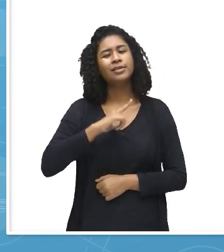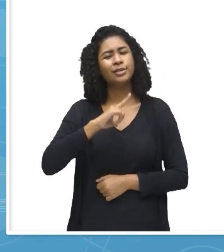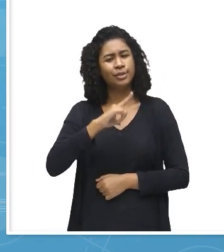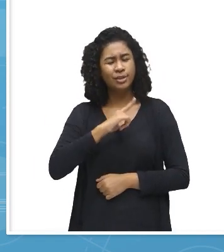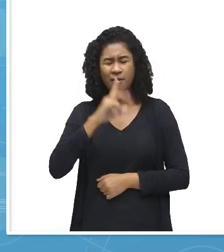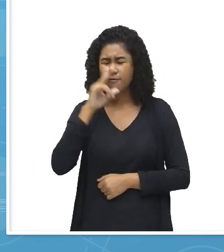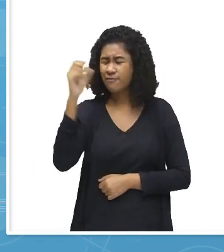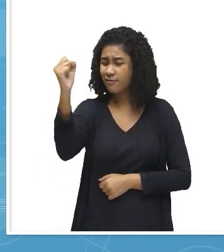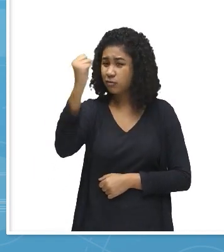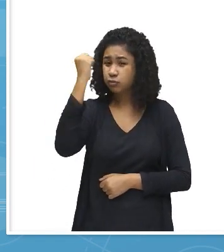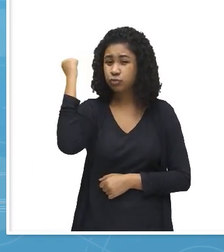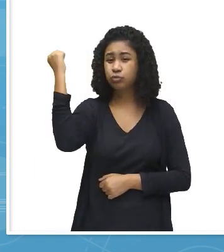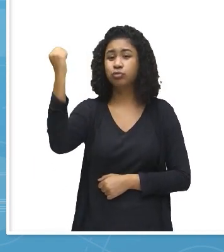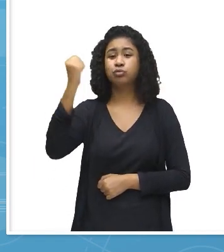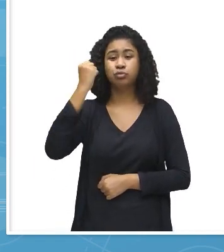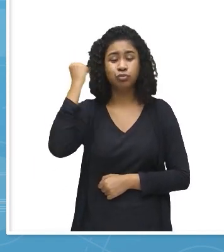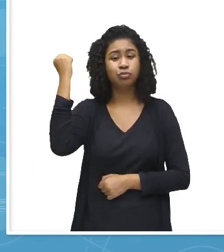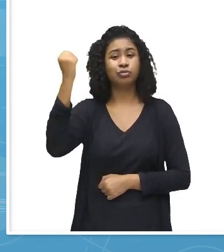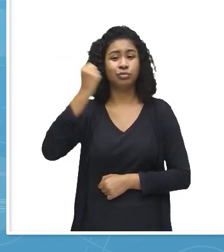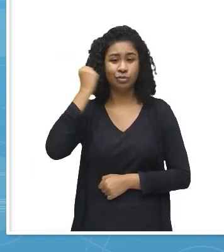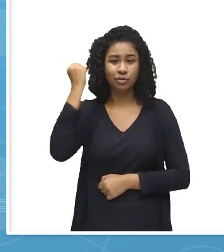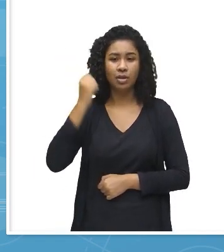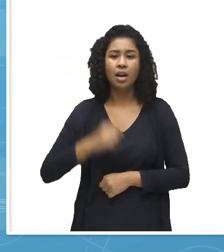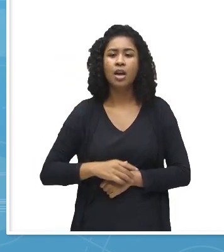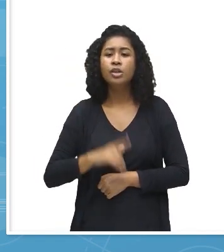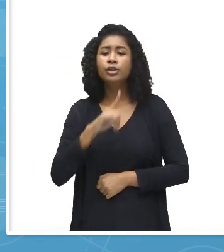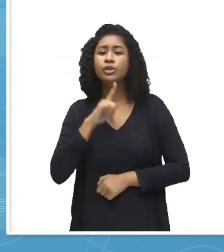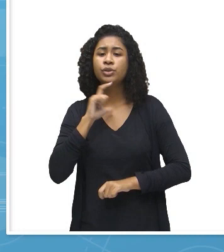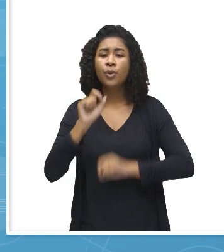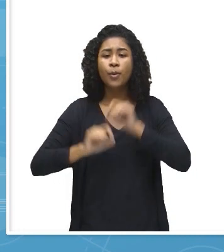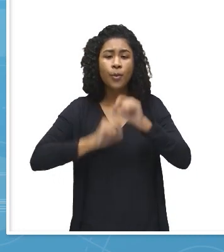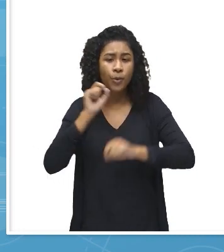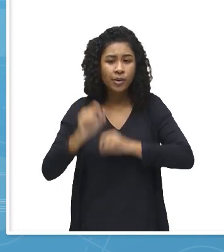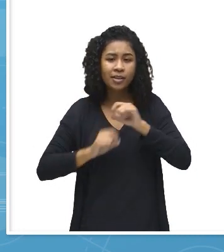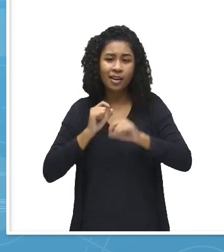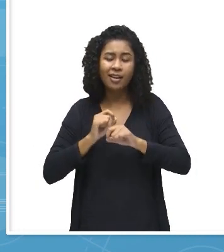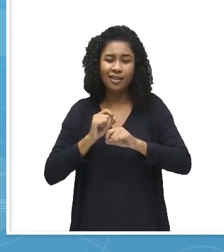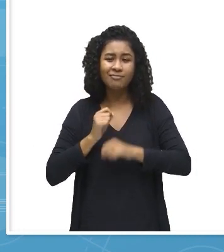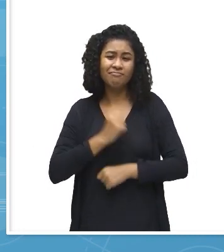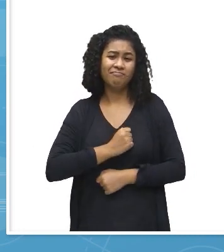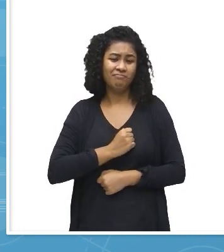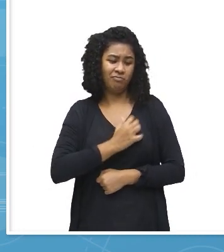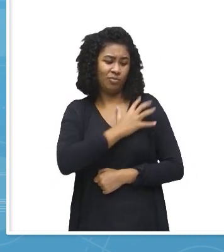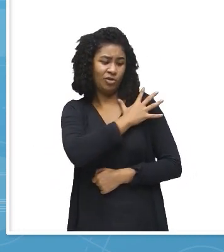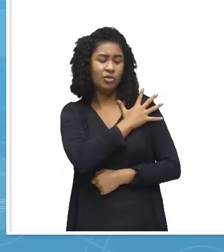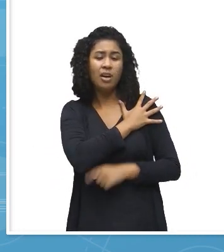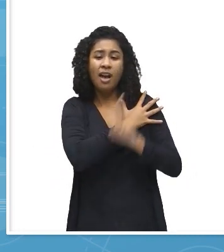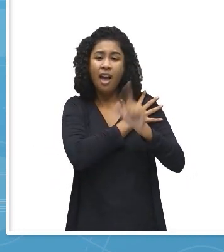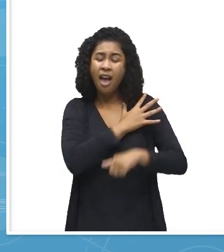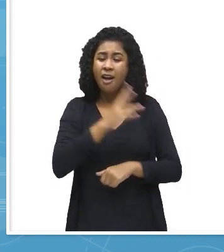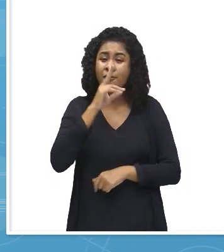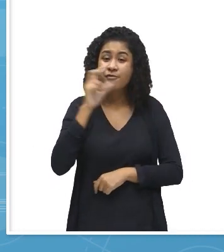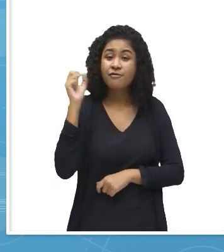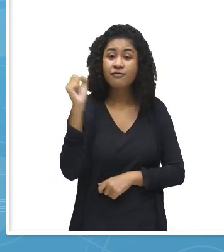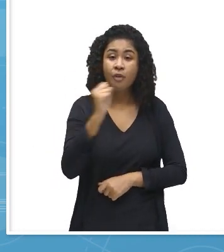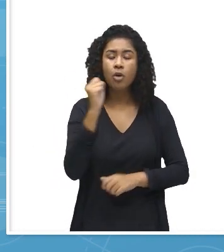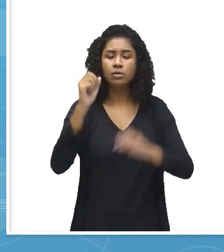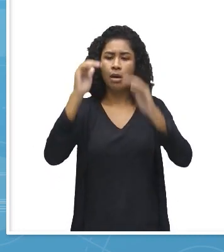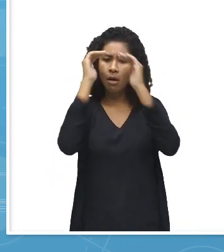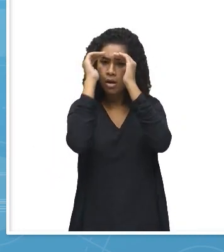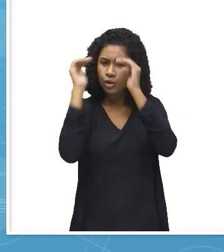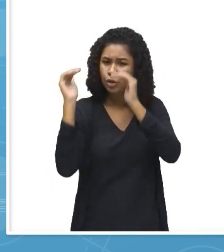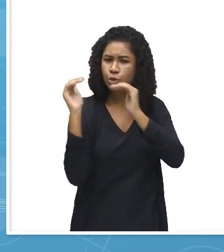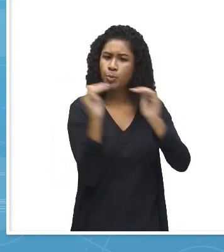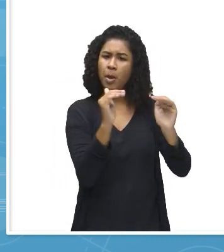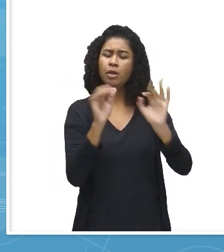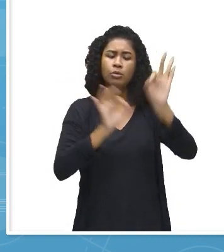muito forte. Eles tinham na questão militar aí uma força, um respeito.